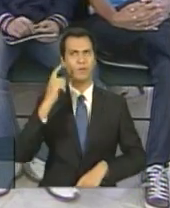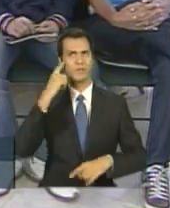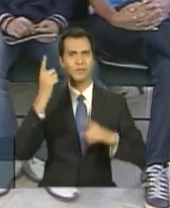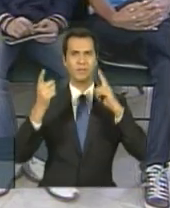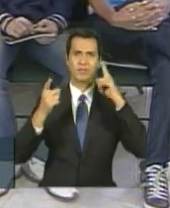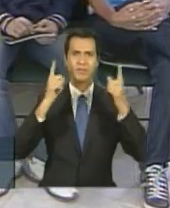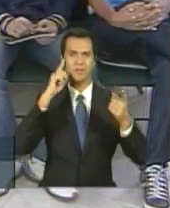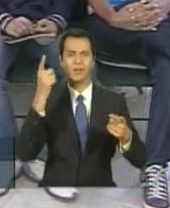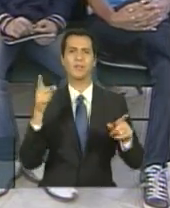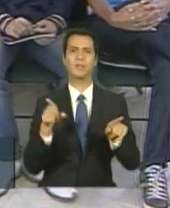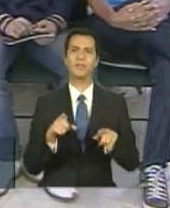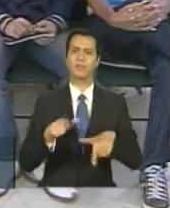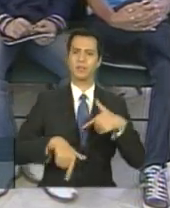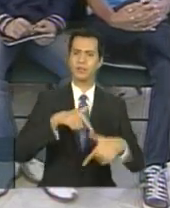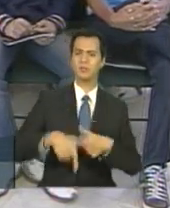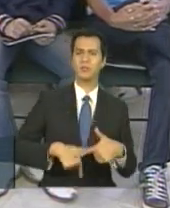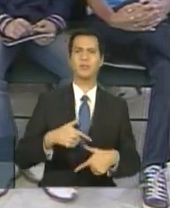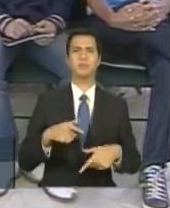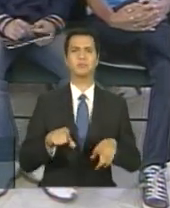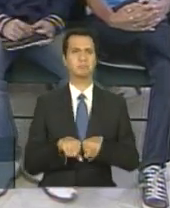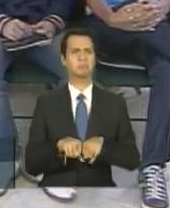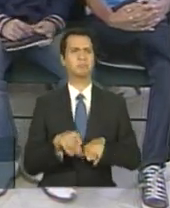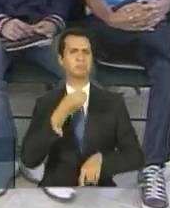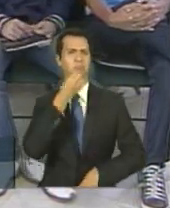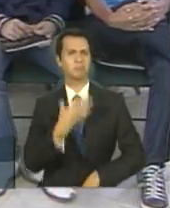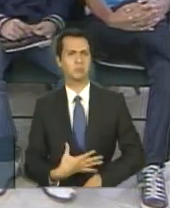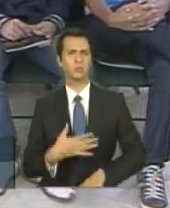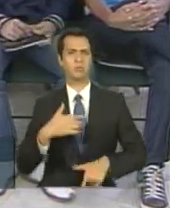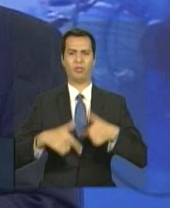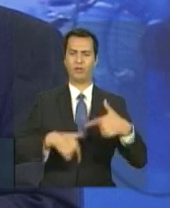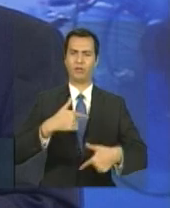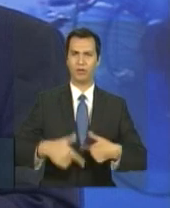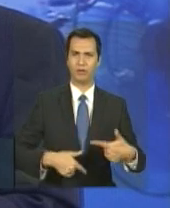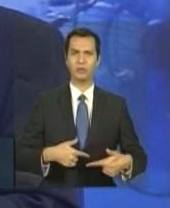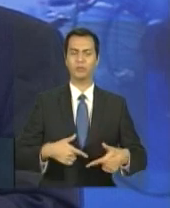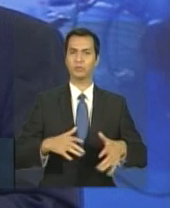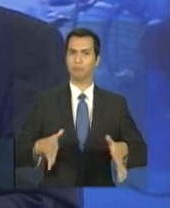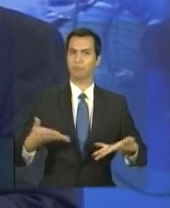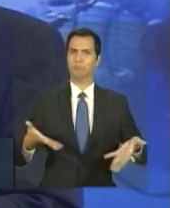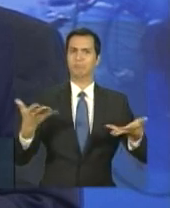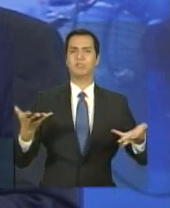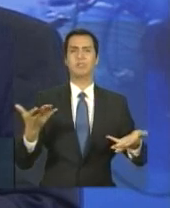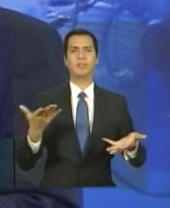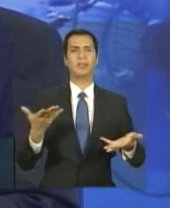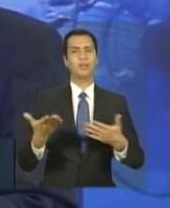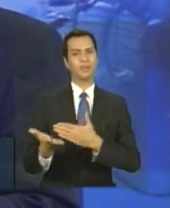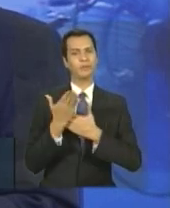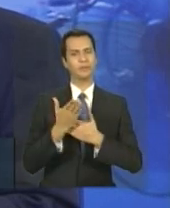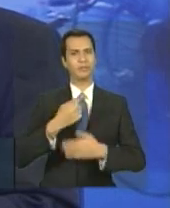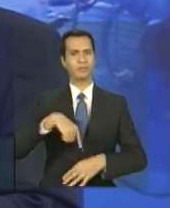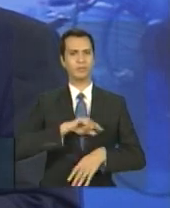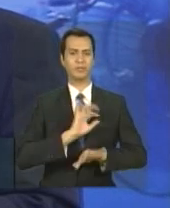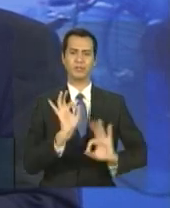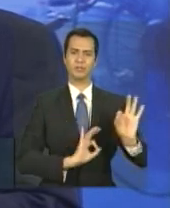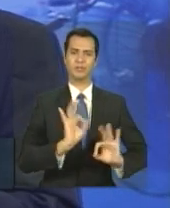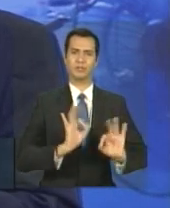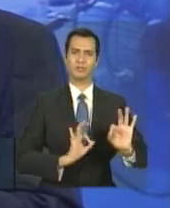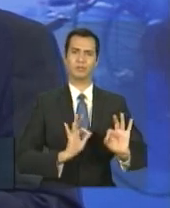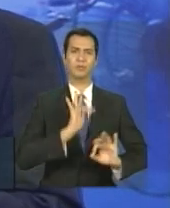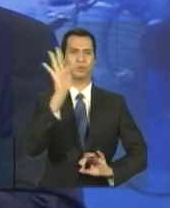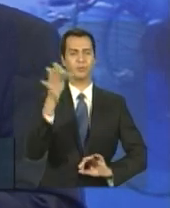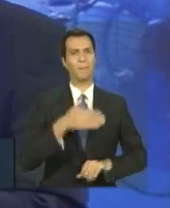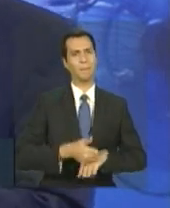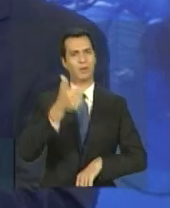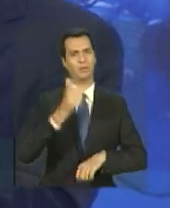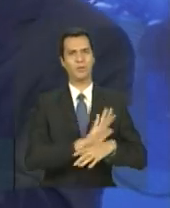criatividade, trabalho, talento e muita empolgação, estão nos ajudando a projetar um futuro melhor para a humanidade.